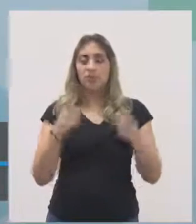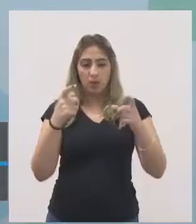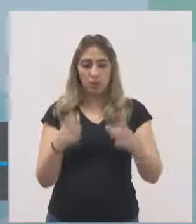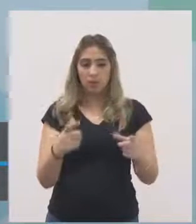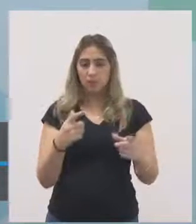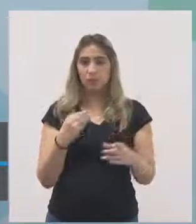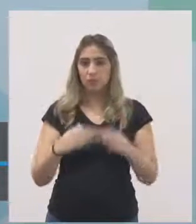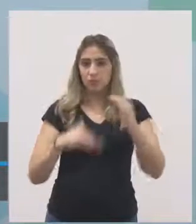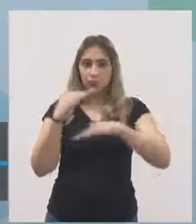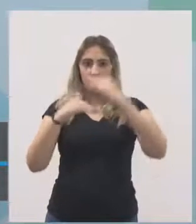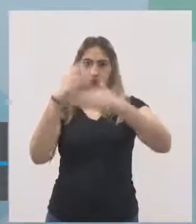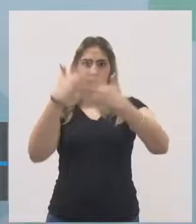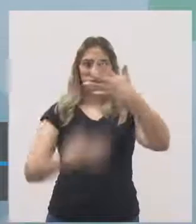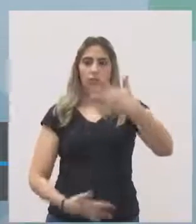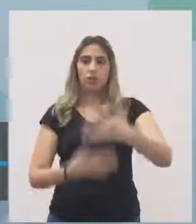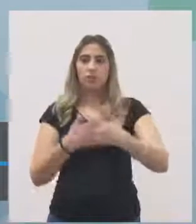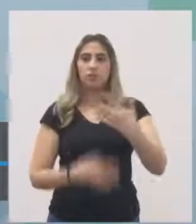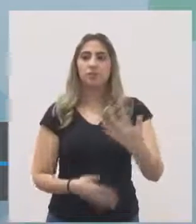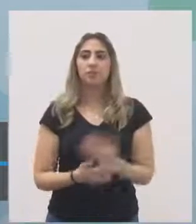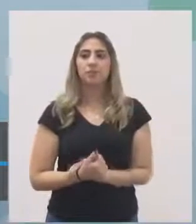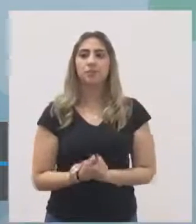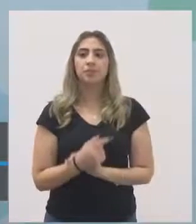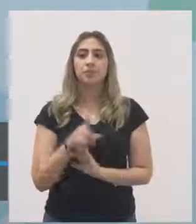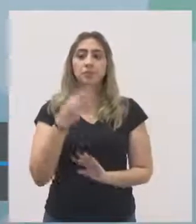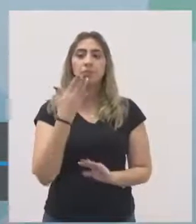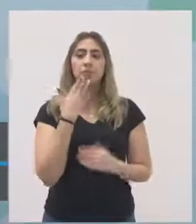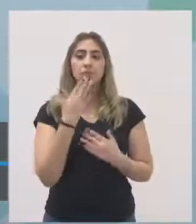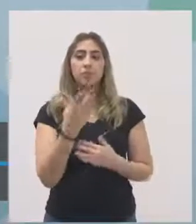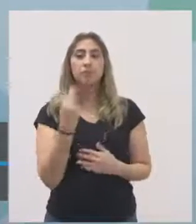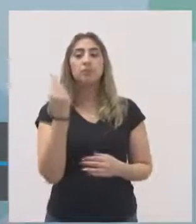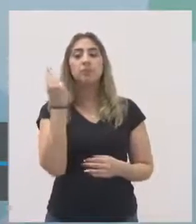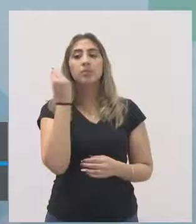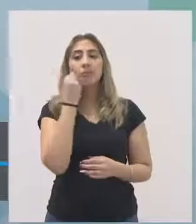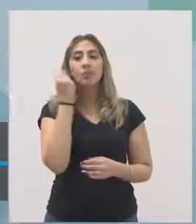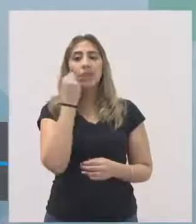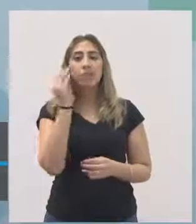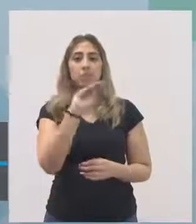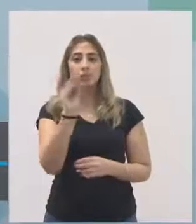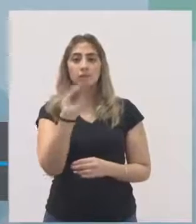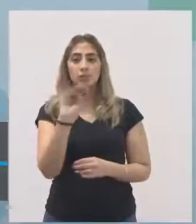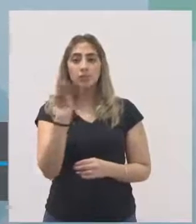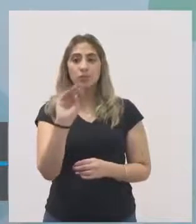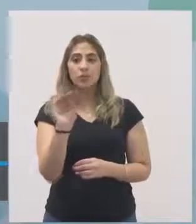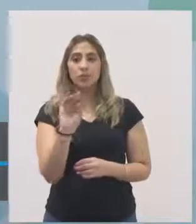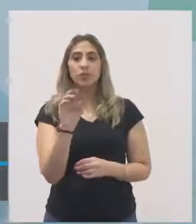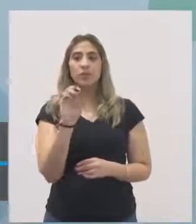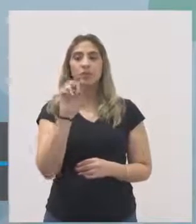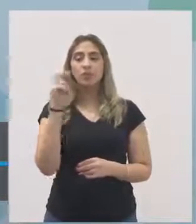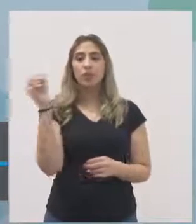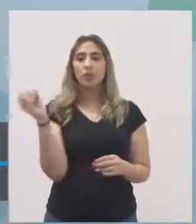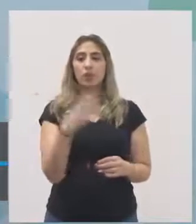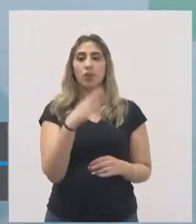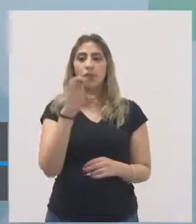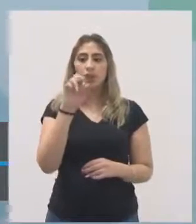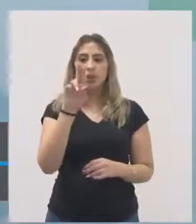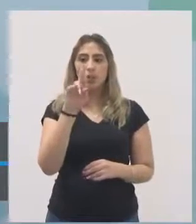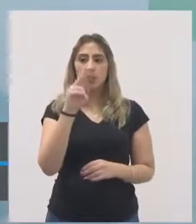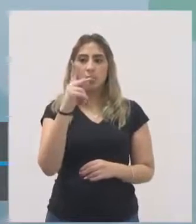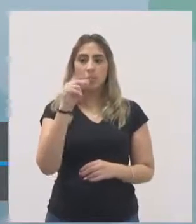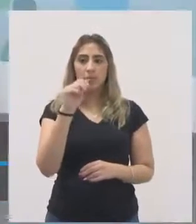que a Márcia colocou. Pediram para você, aqui ó, manda um salve aí. Nova Europa 3C está